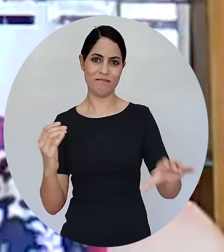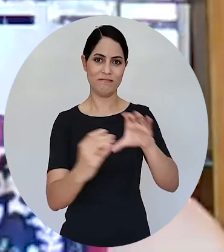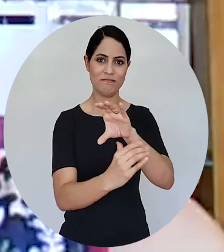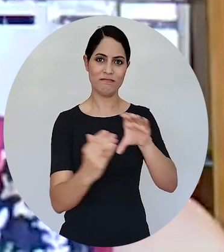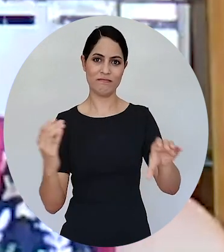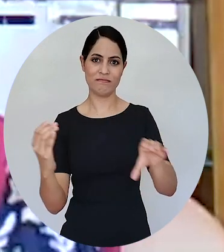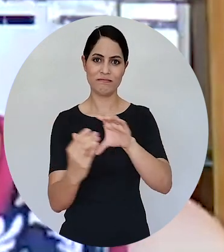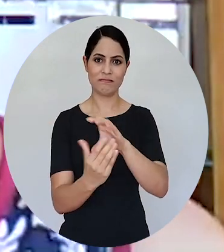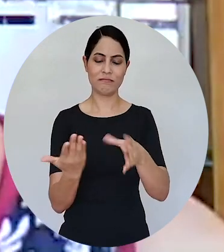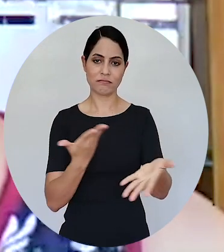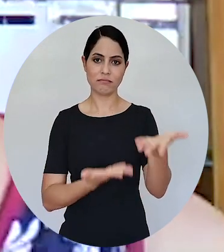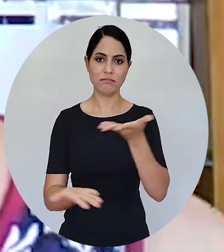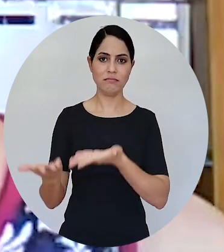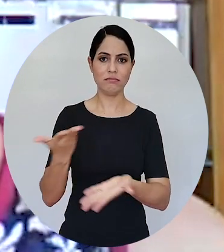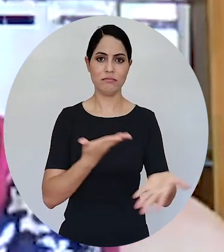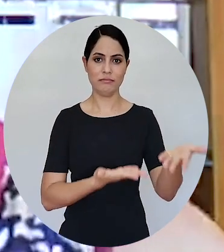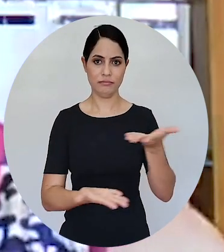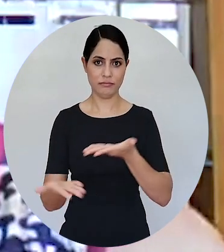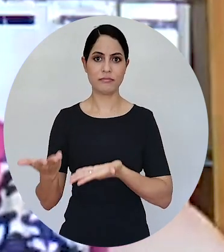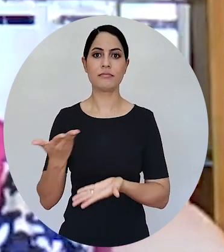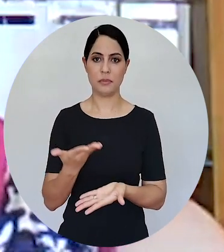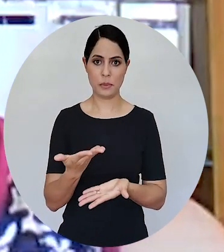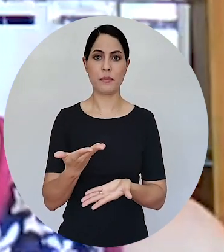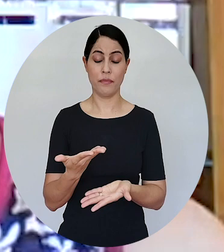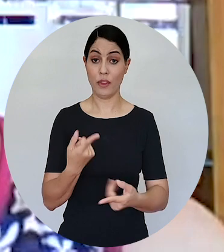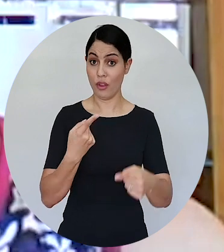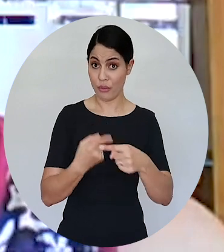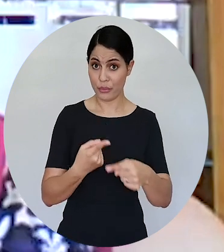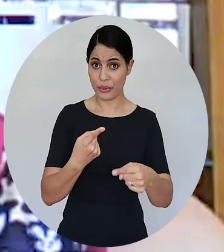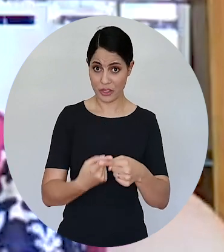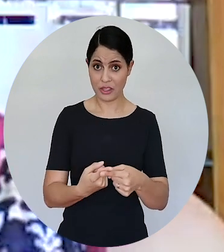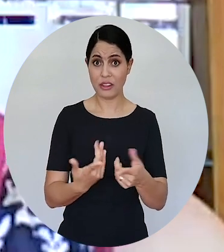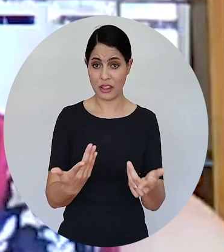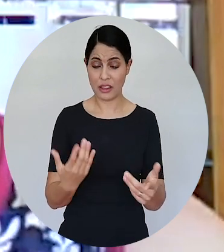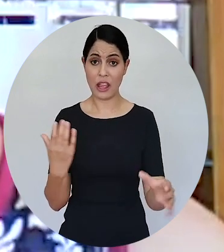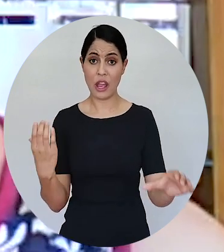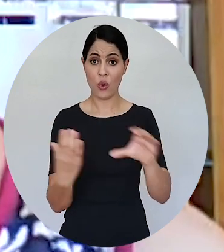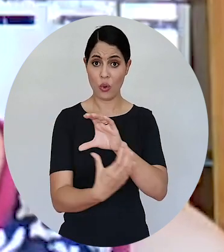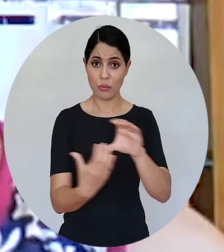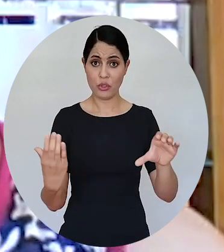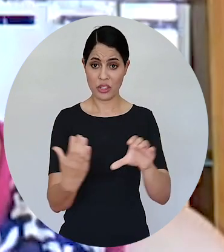restabelecer a comunicação que essas pessoas viram